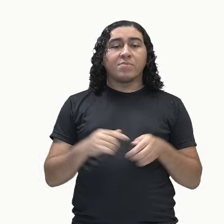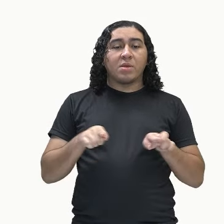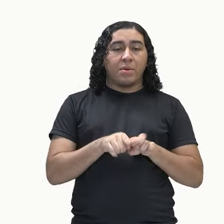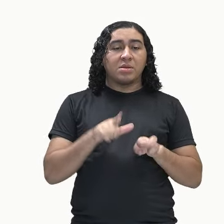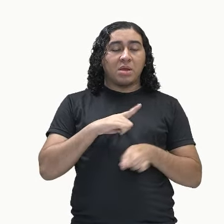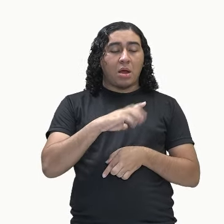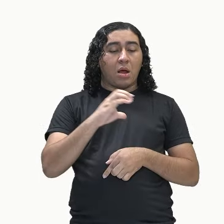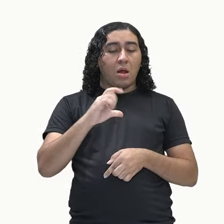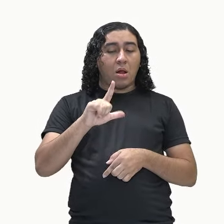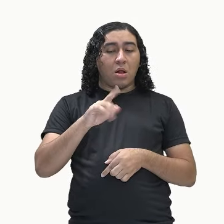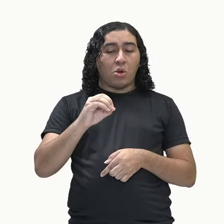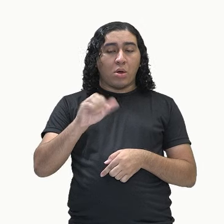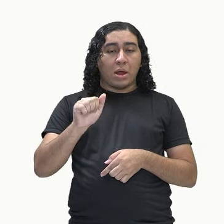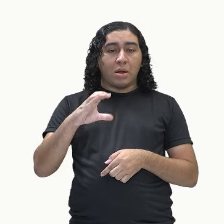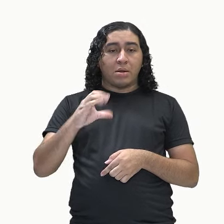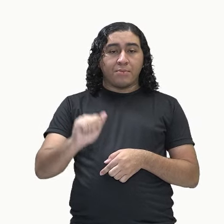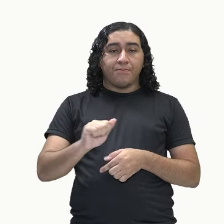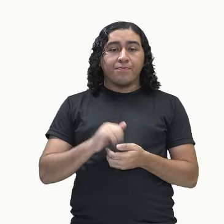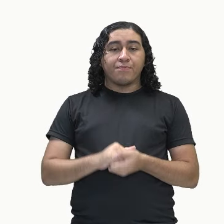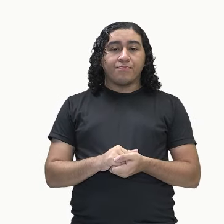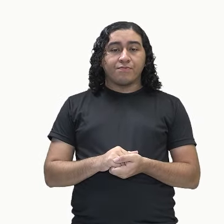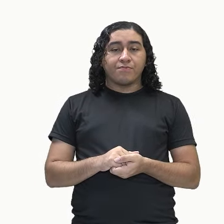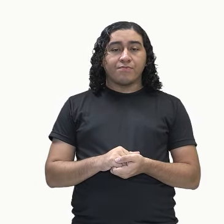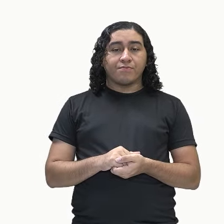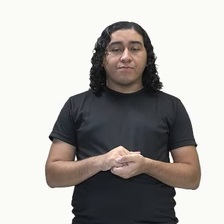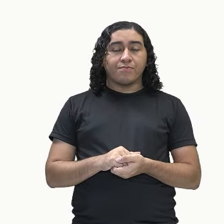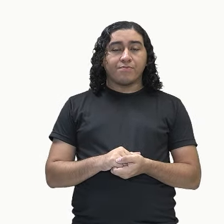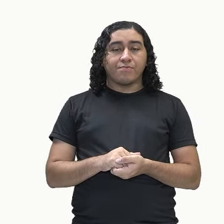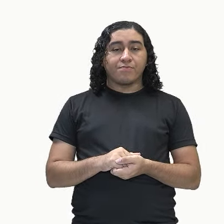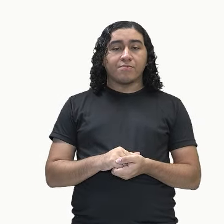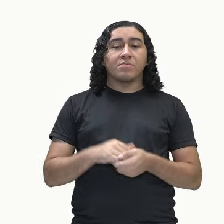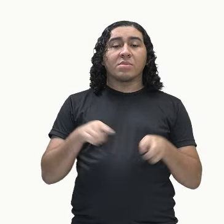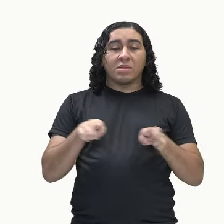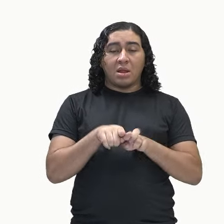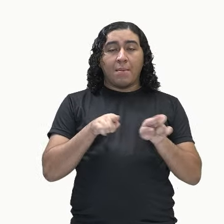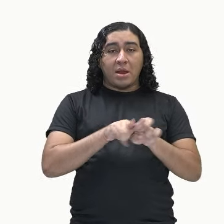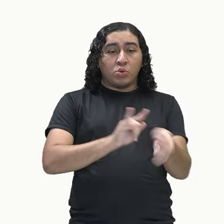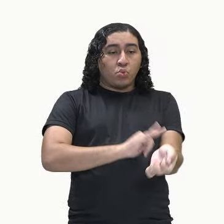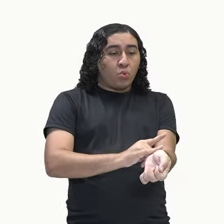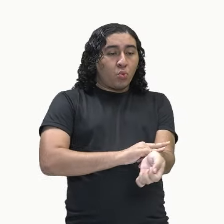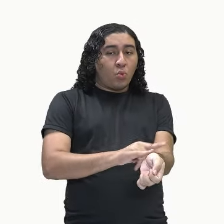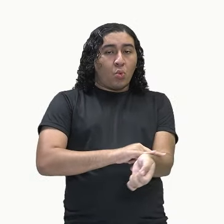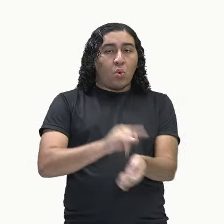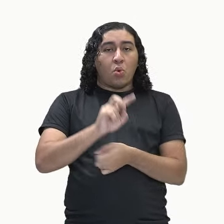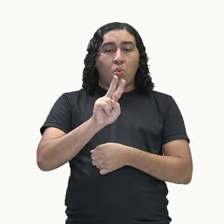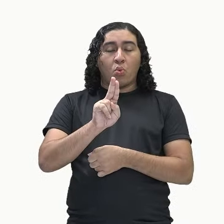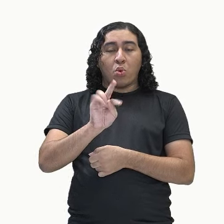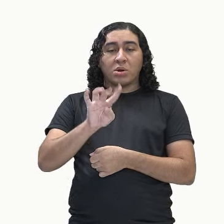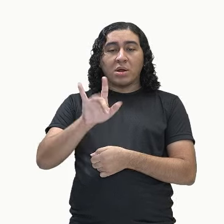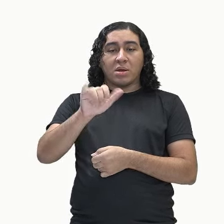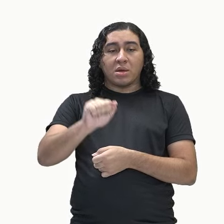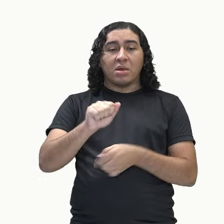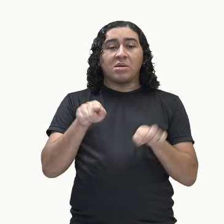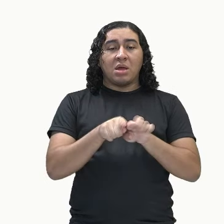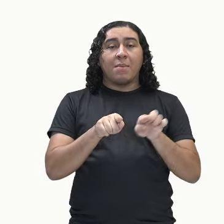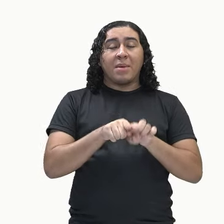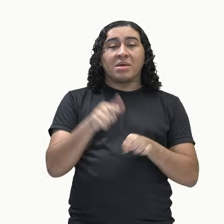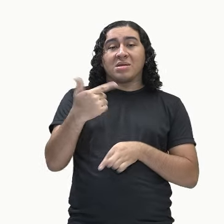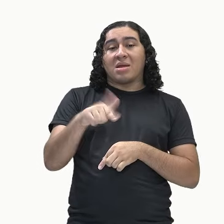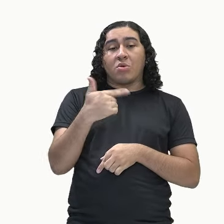cloaca, a excreção de ureia e a ausência de bexiga